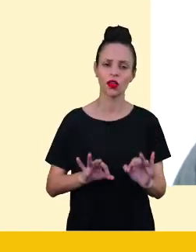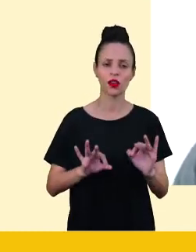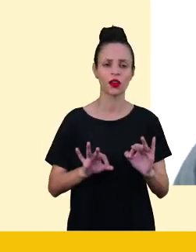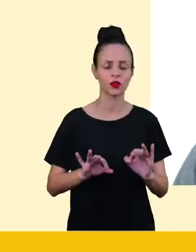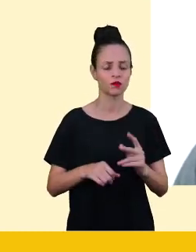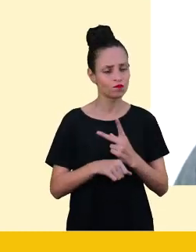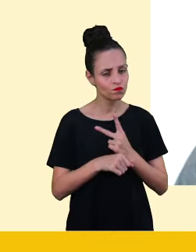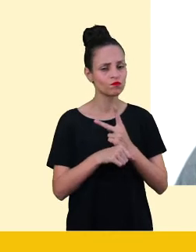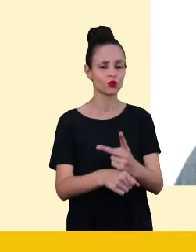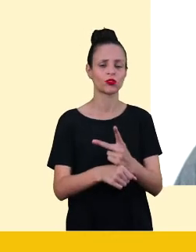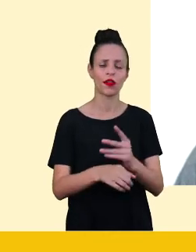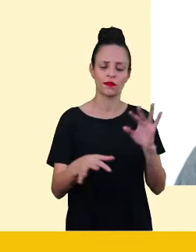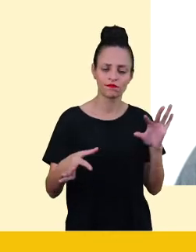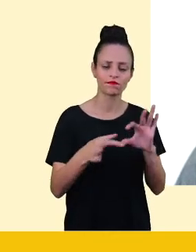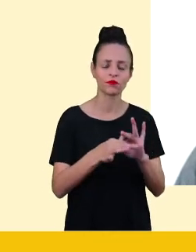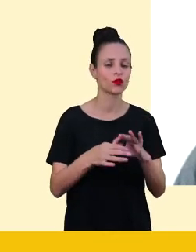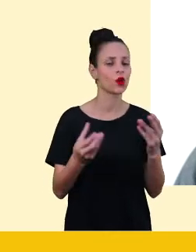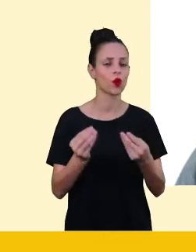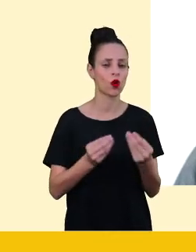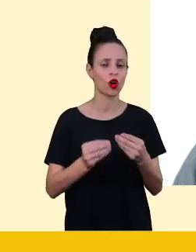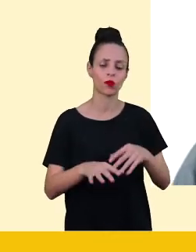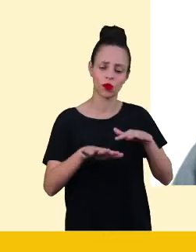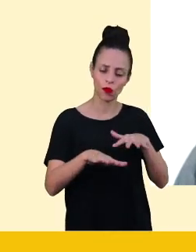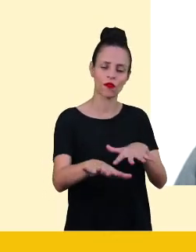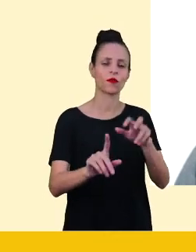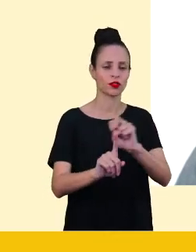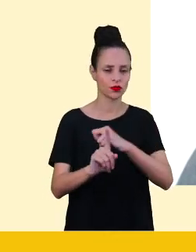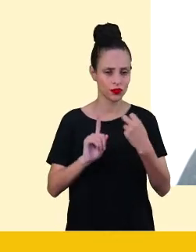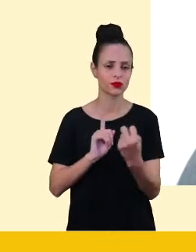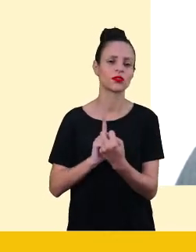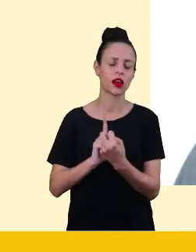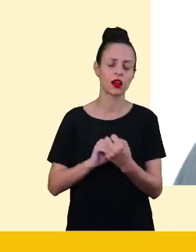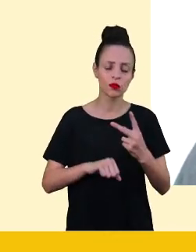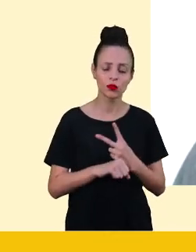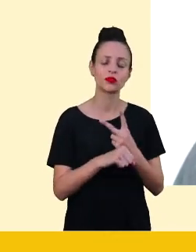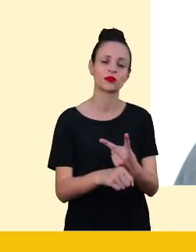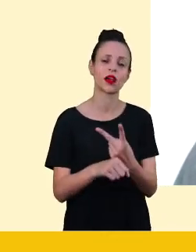né, de buscar, assim, através de movimentos sociais, né,